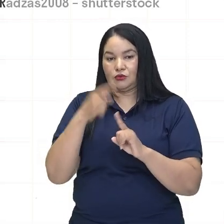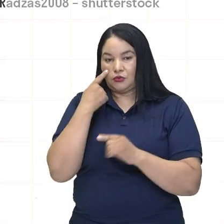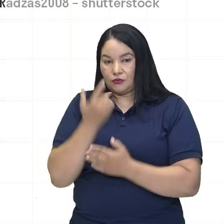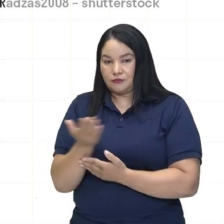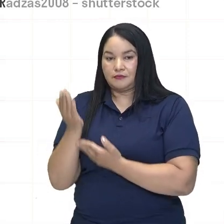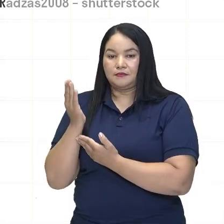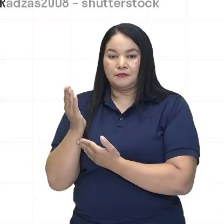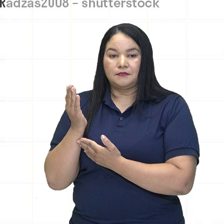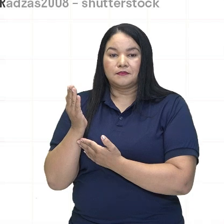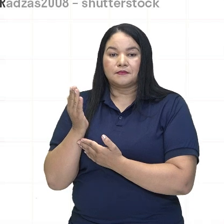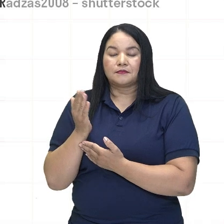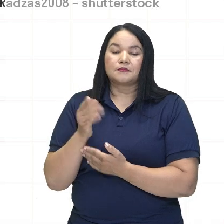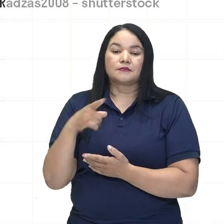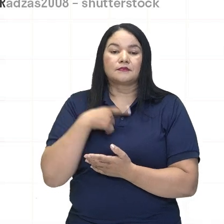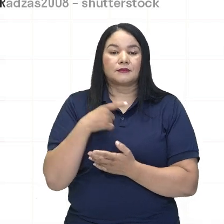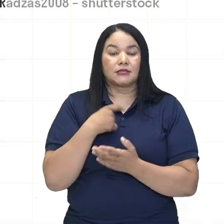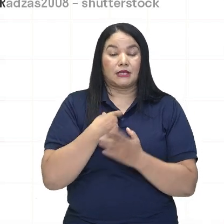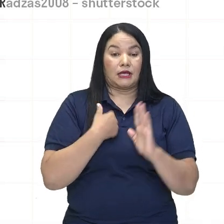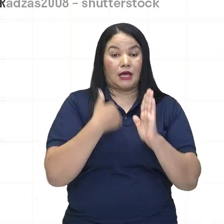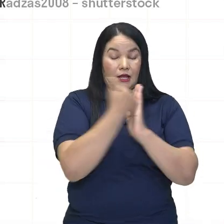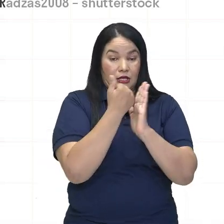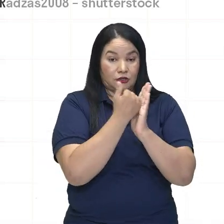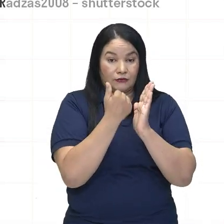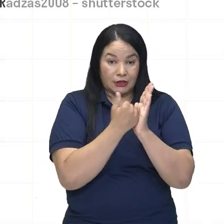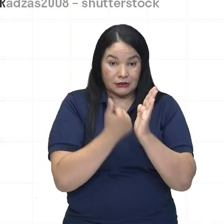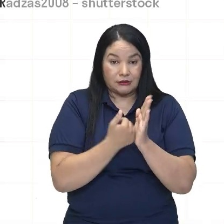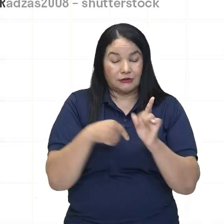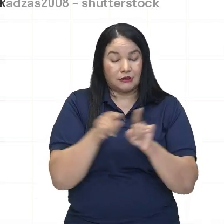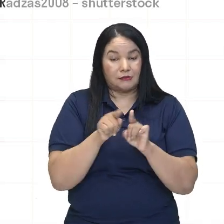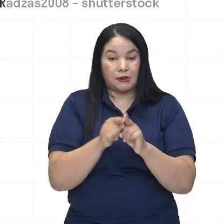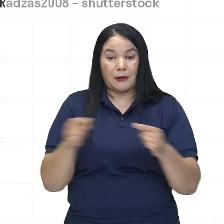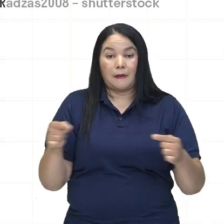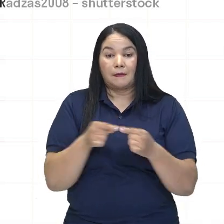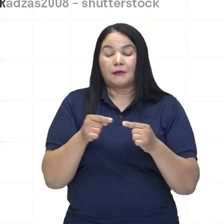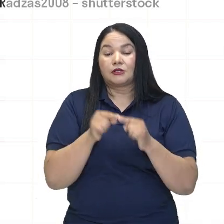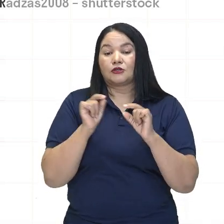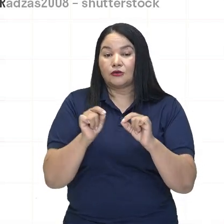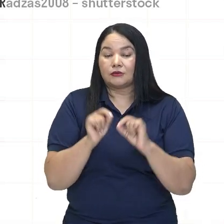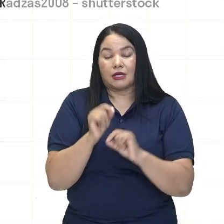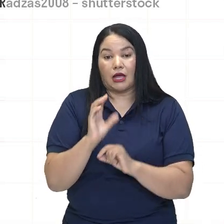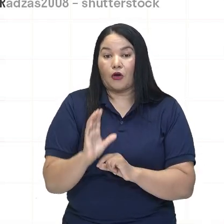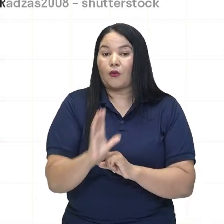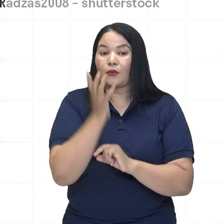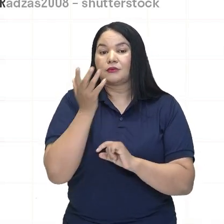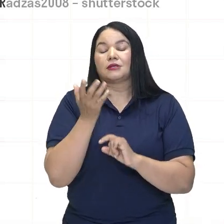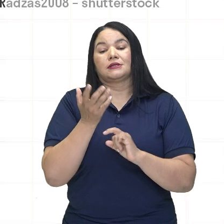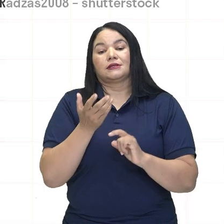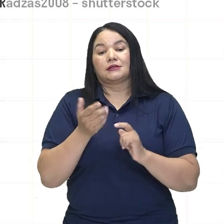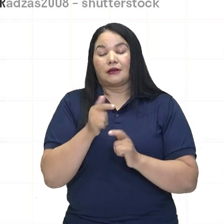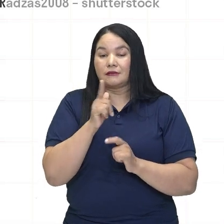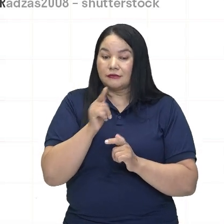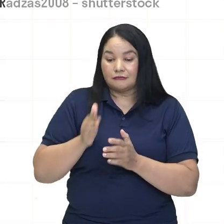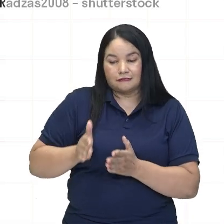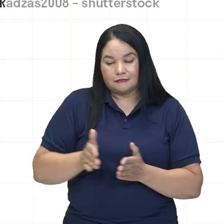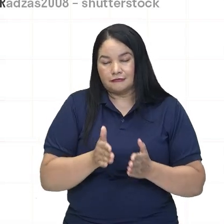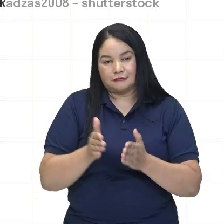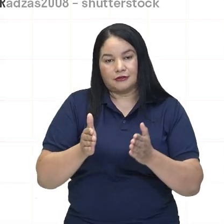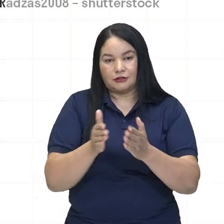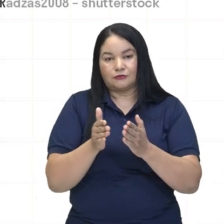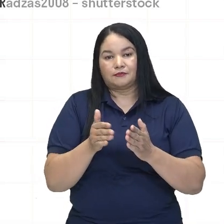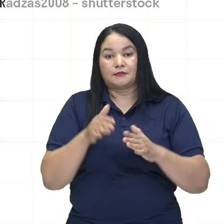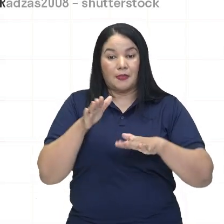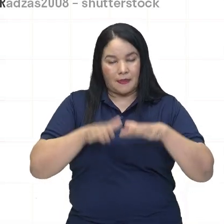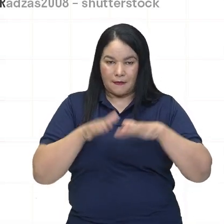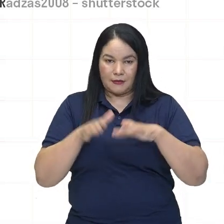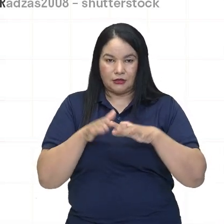mista. E aí a gente tem a classificação dela de acordo com o que vai acontecer com o regime daquele rio, né? Aquele